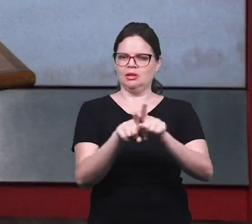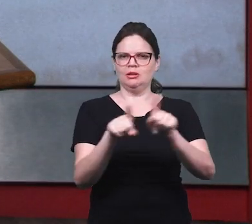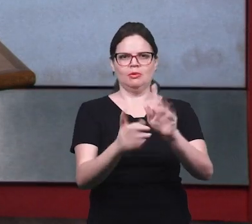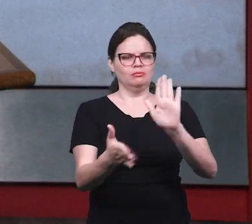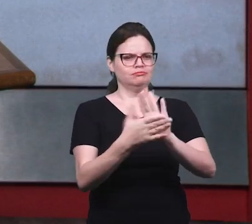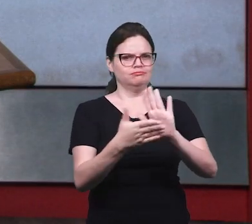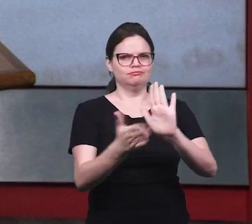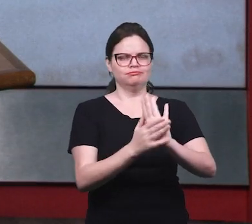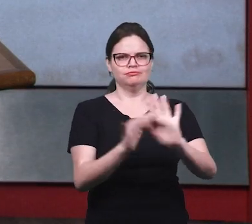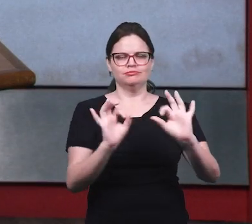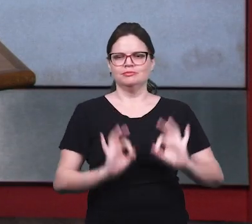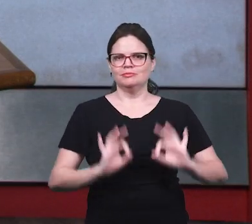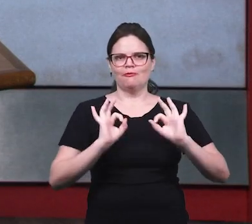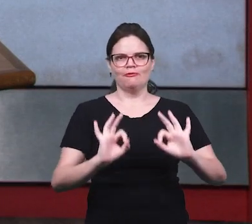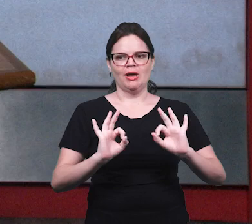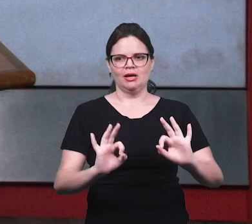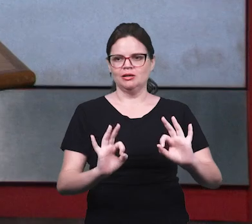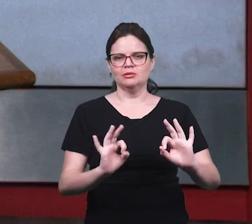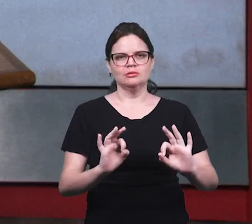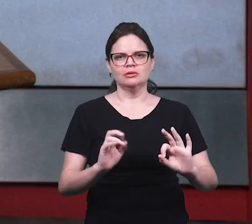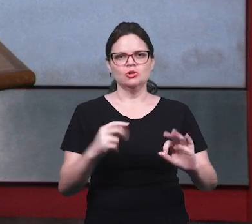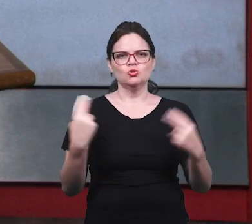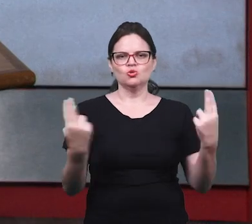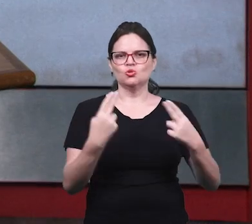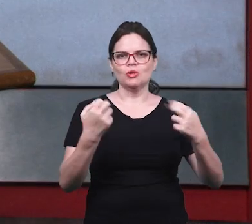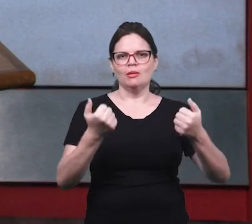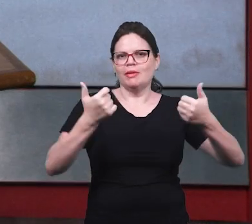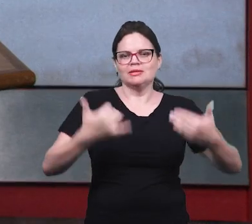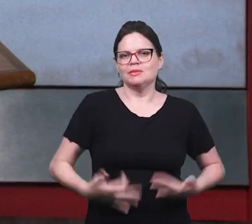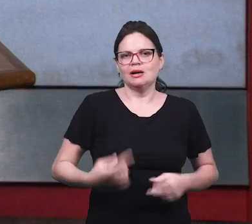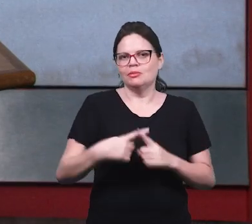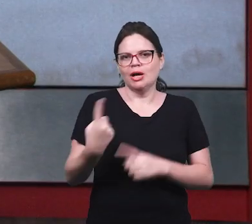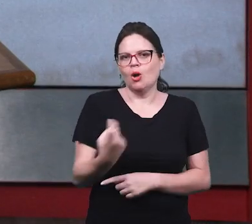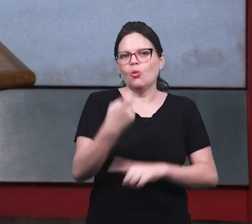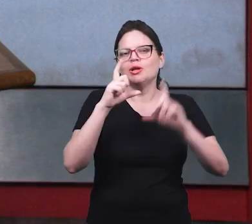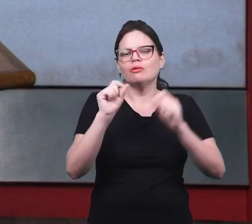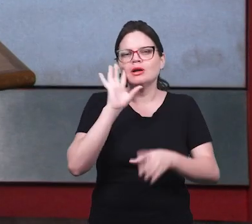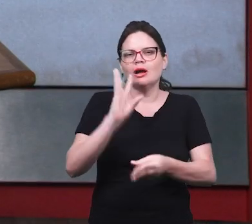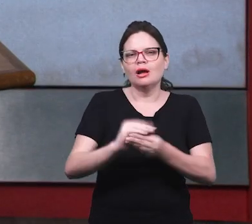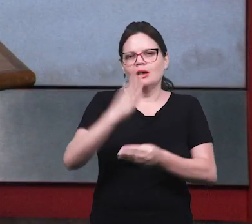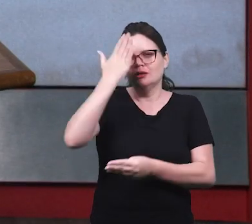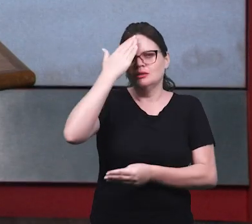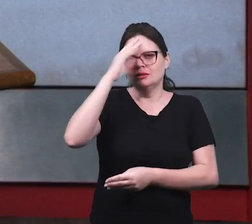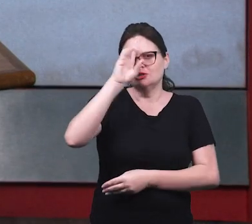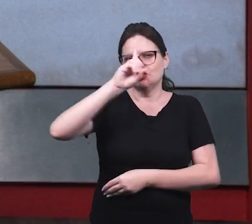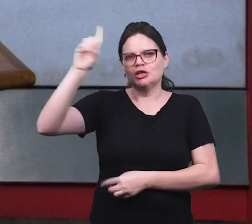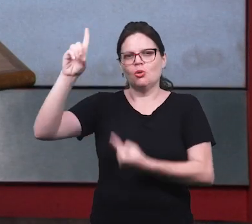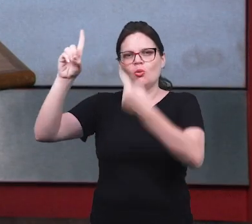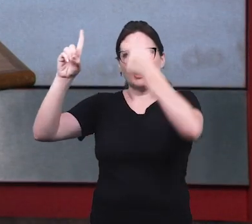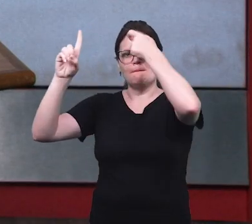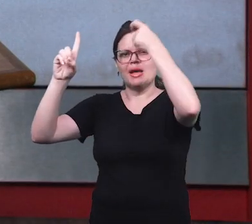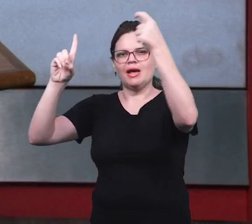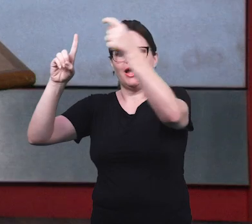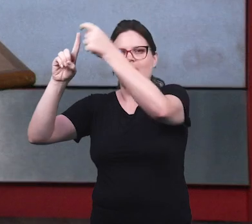não encontra outra explicação senão a de ter sido concebida por uma mente única, por